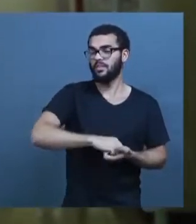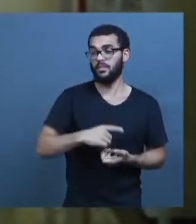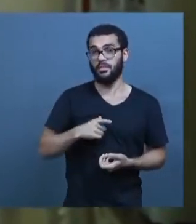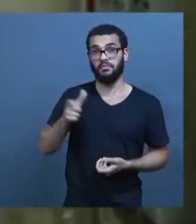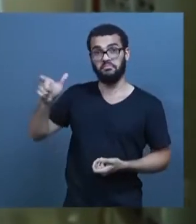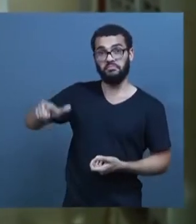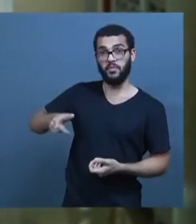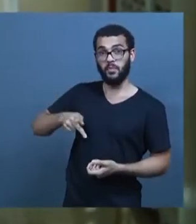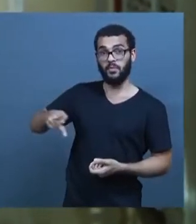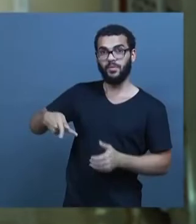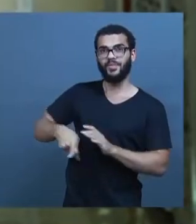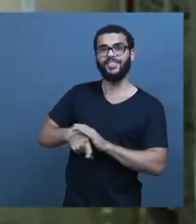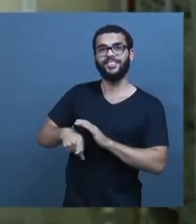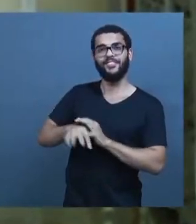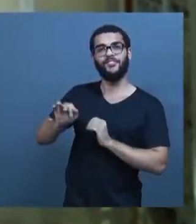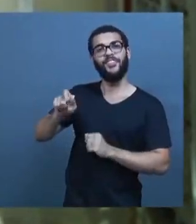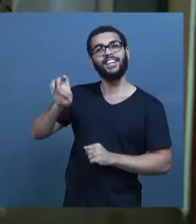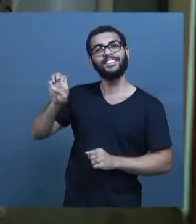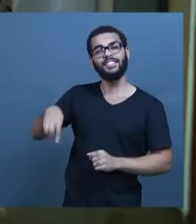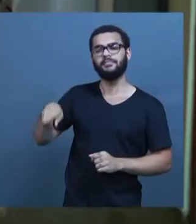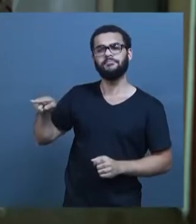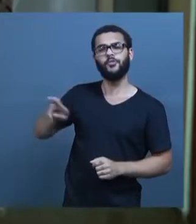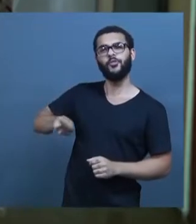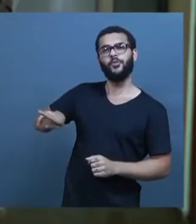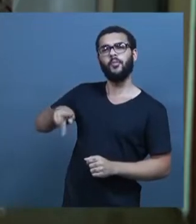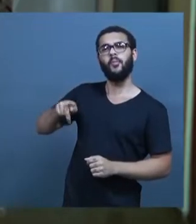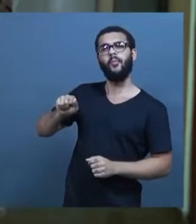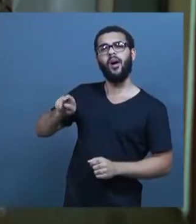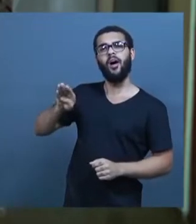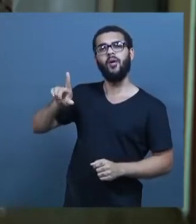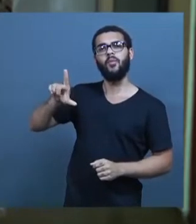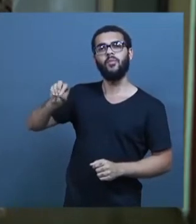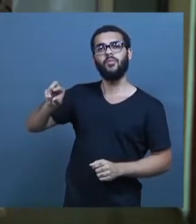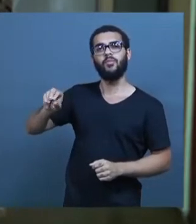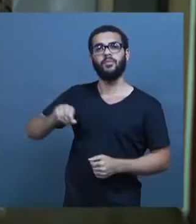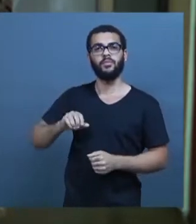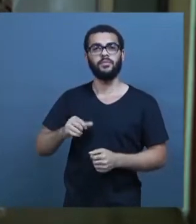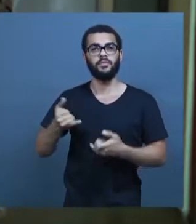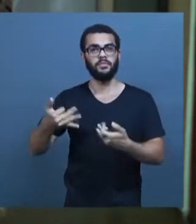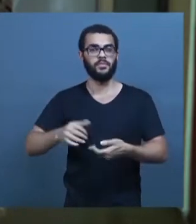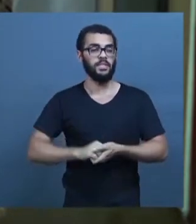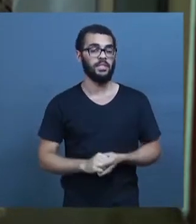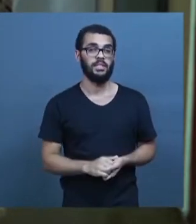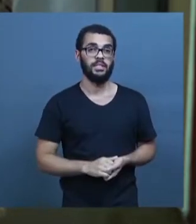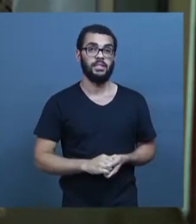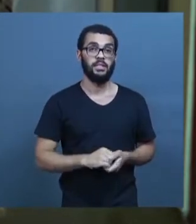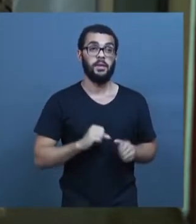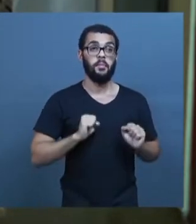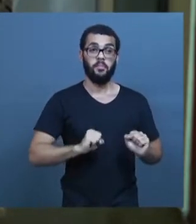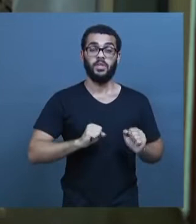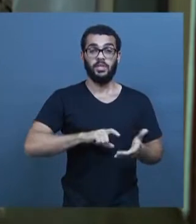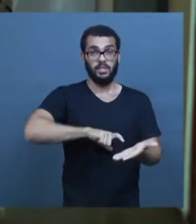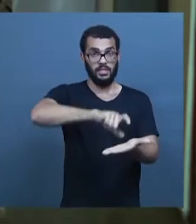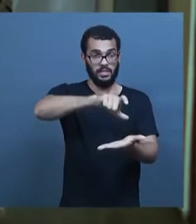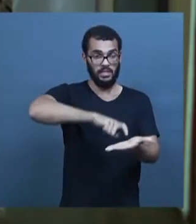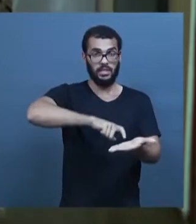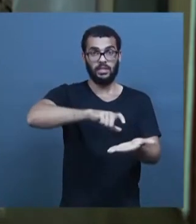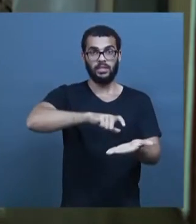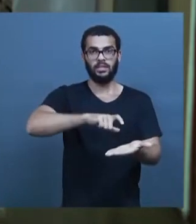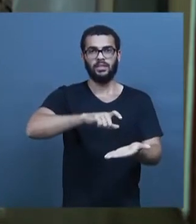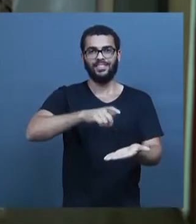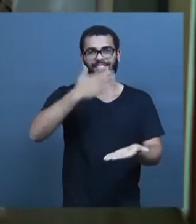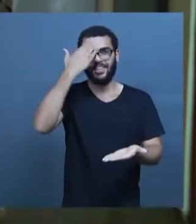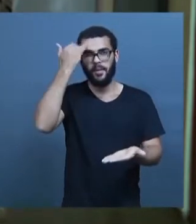Gestão e Negócios da UFO, Pablo Rogers. O cartão ele não é de todo mal, né? Ele é utilizado com sabedoria. Ele